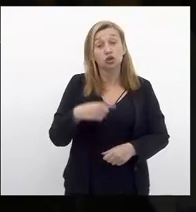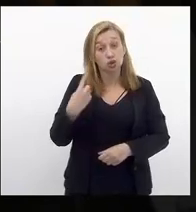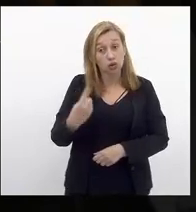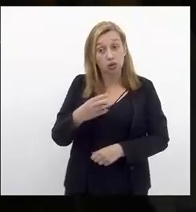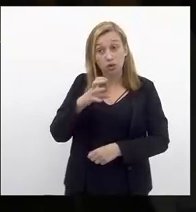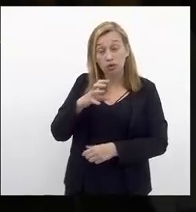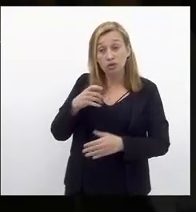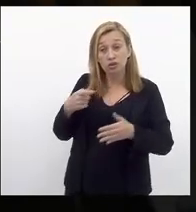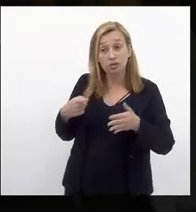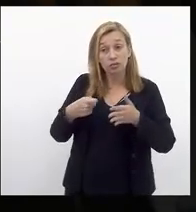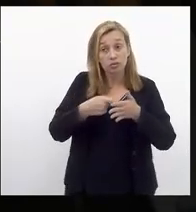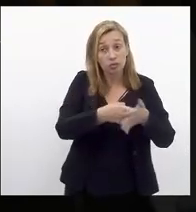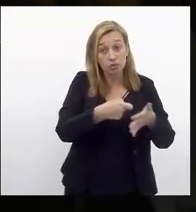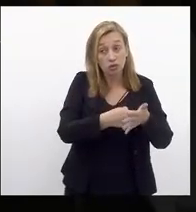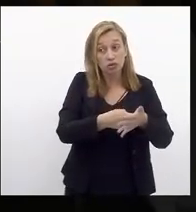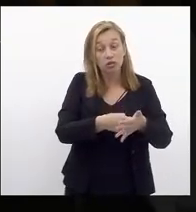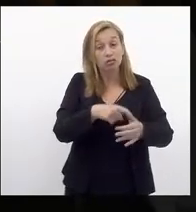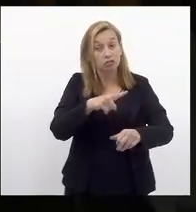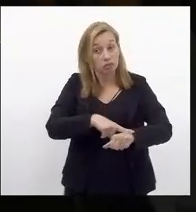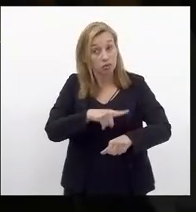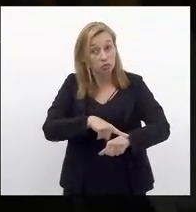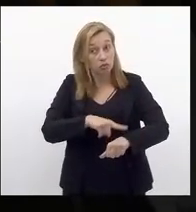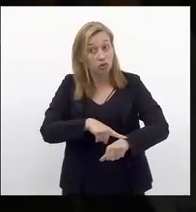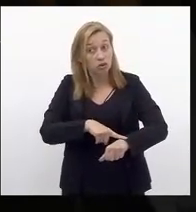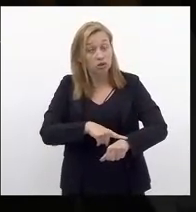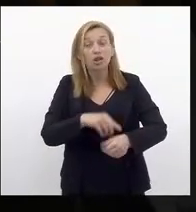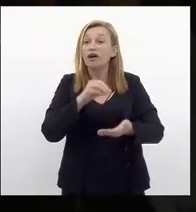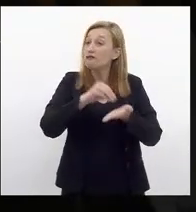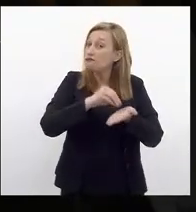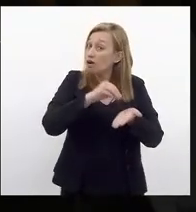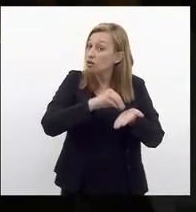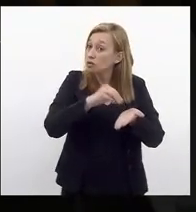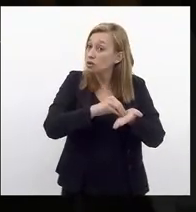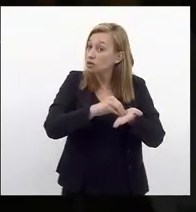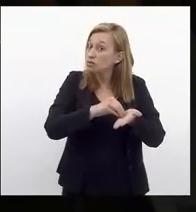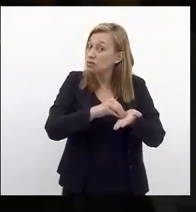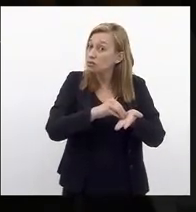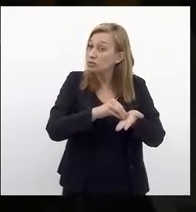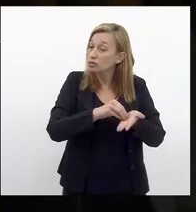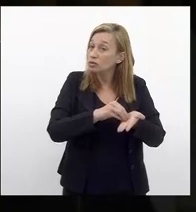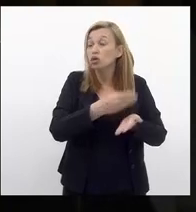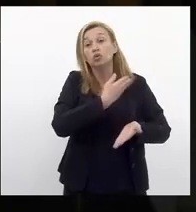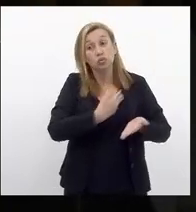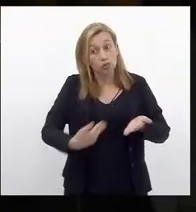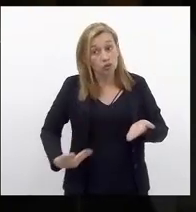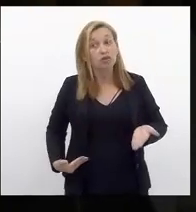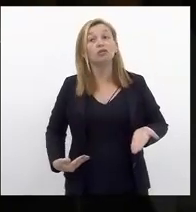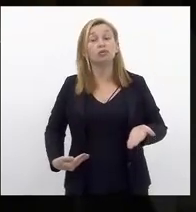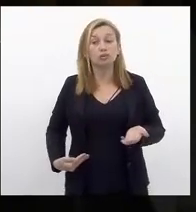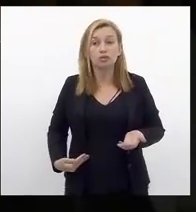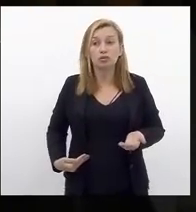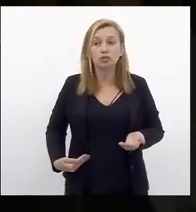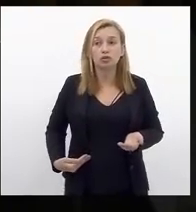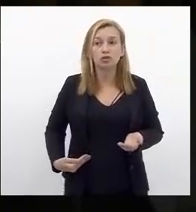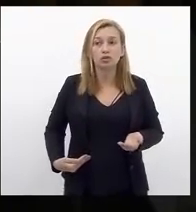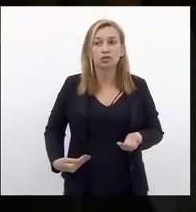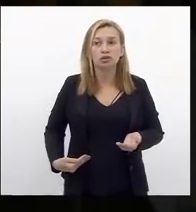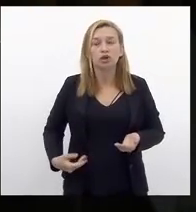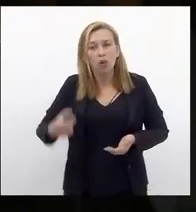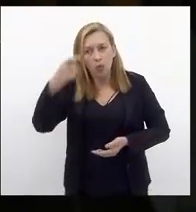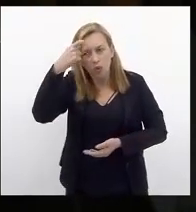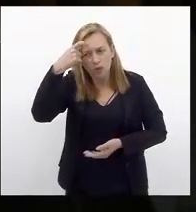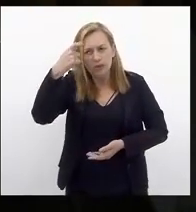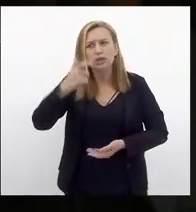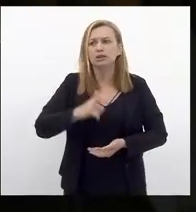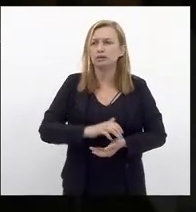daquele primeiro momento que estava faltando por parte do governador coerência